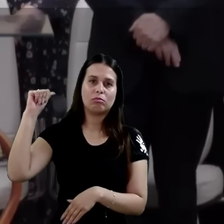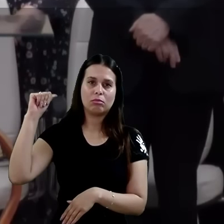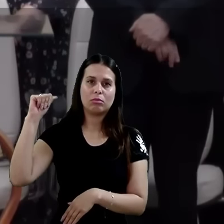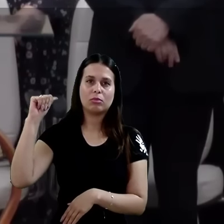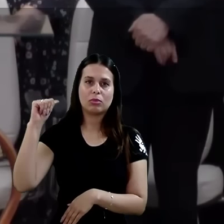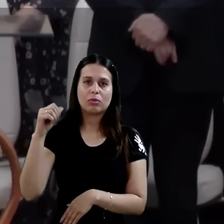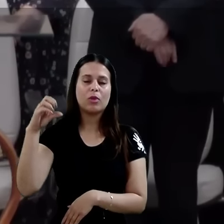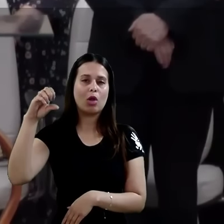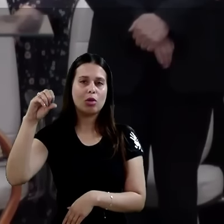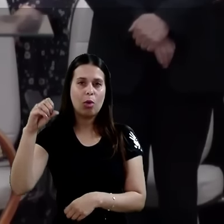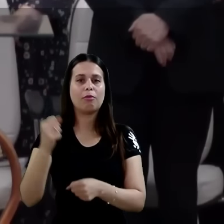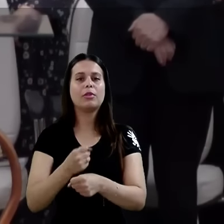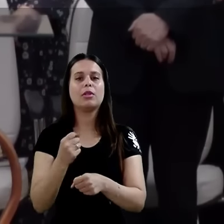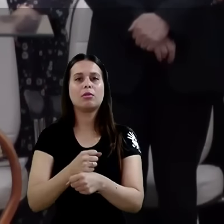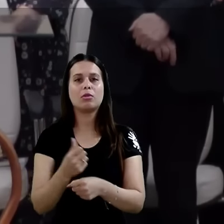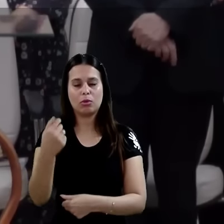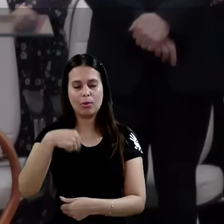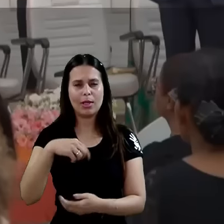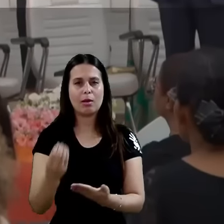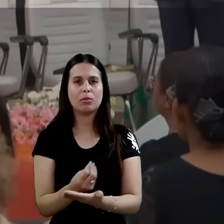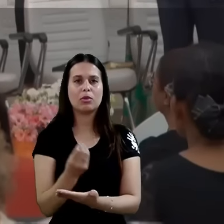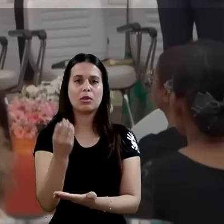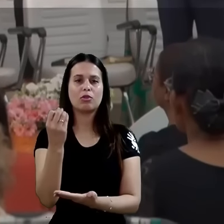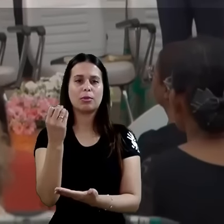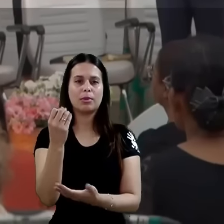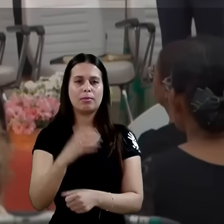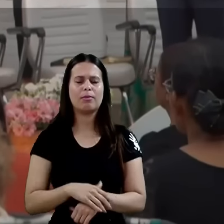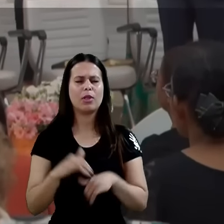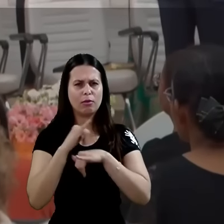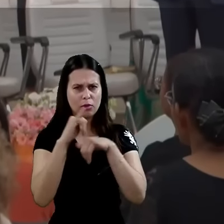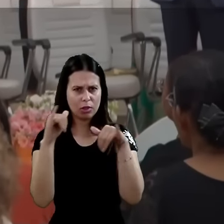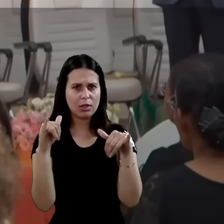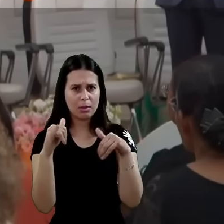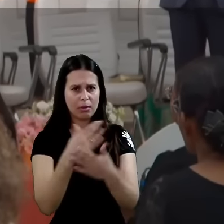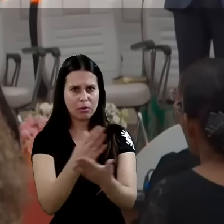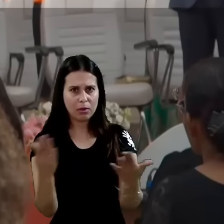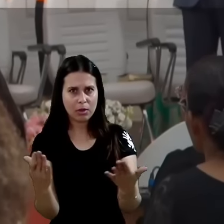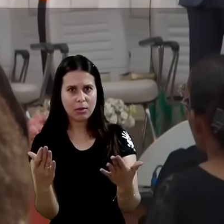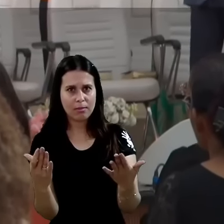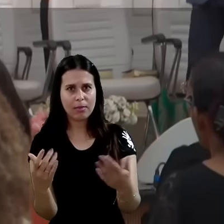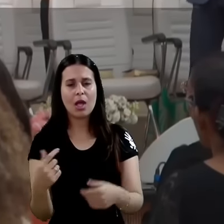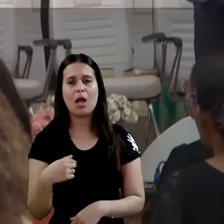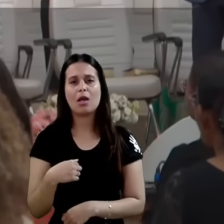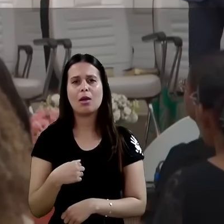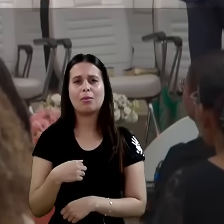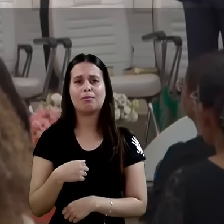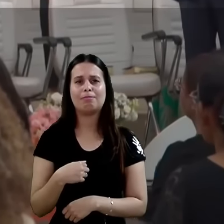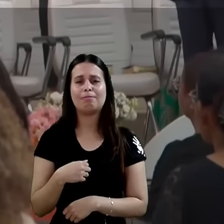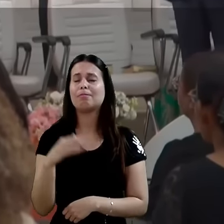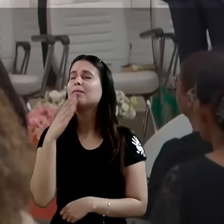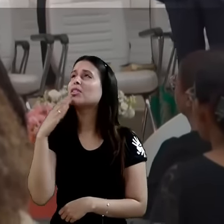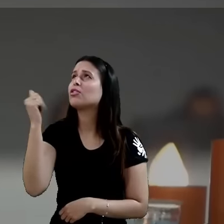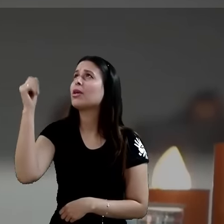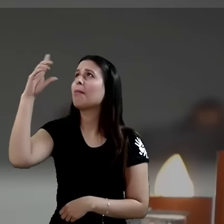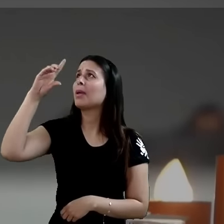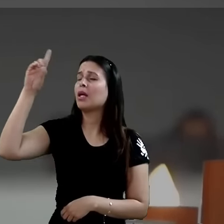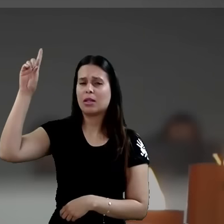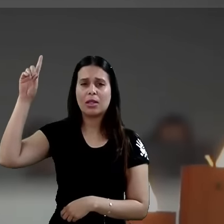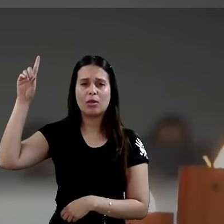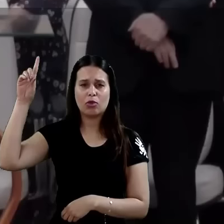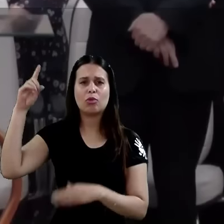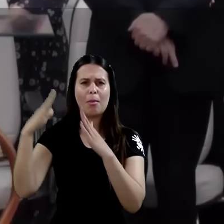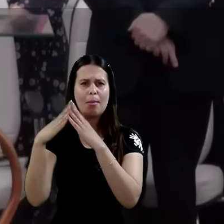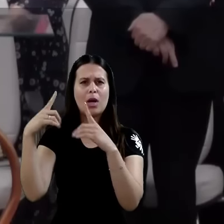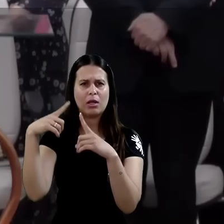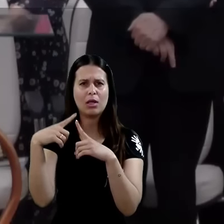aqui e eu vou dizer para você porque Deus nos trouxe para esta casa eu procurava um lugar que eu pudesse olhar